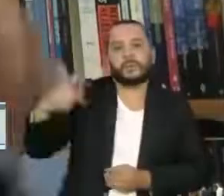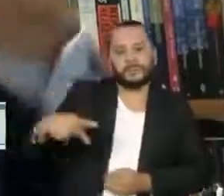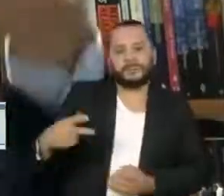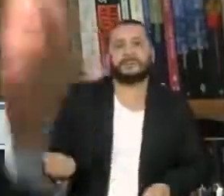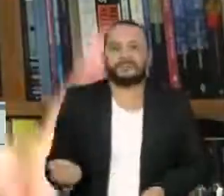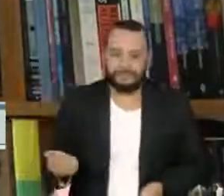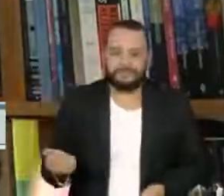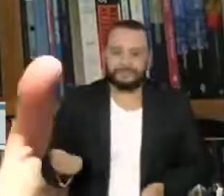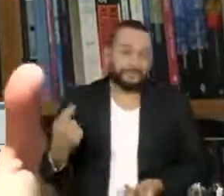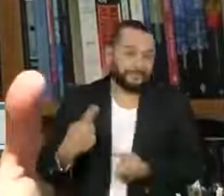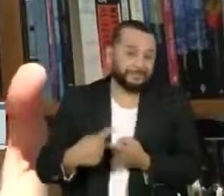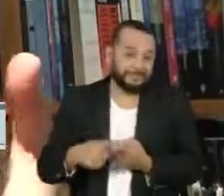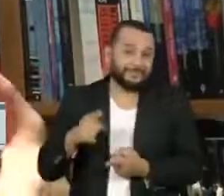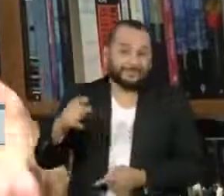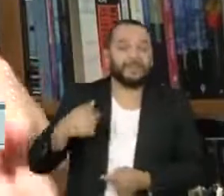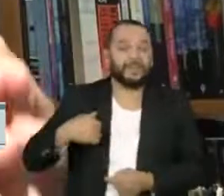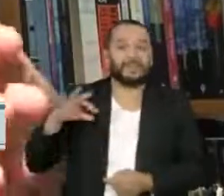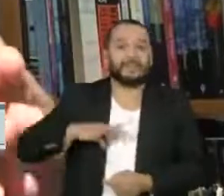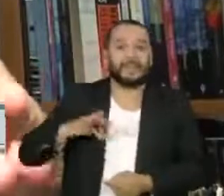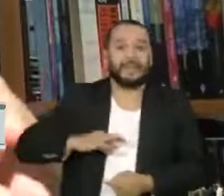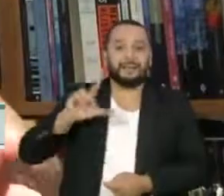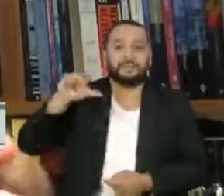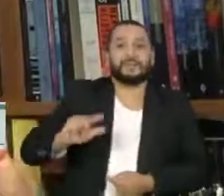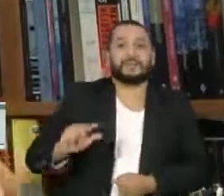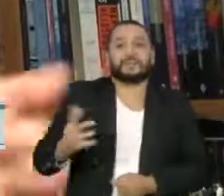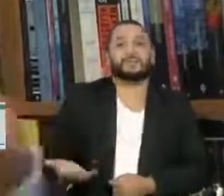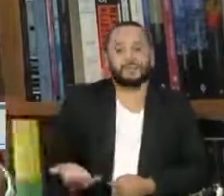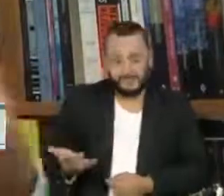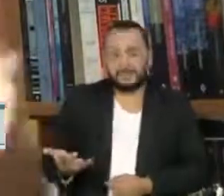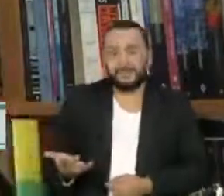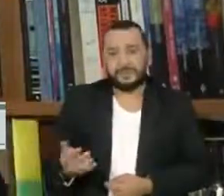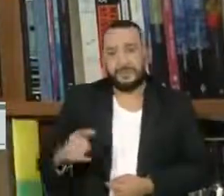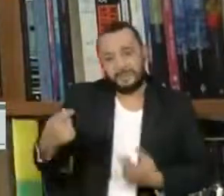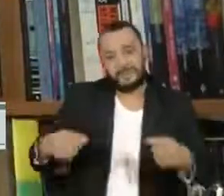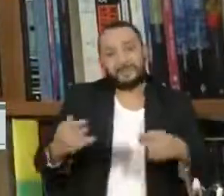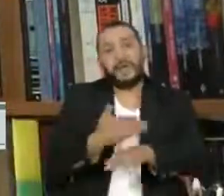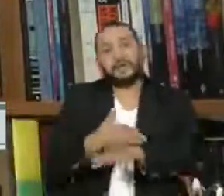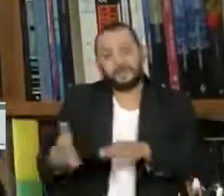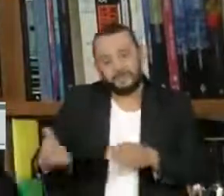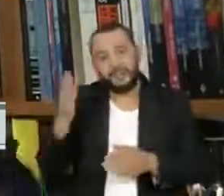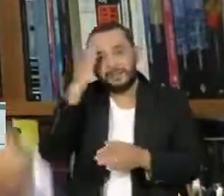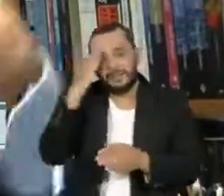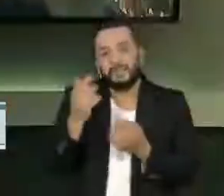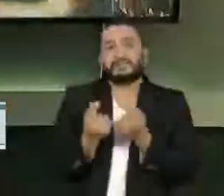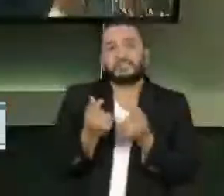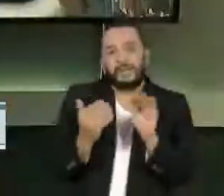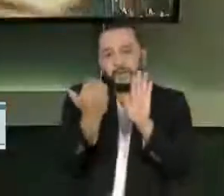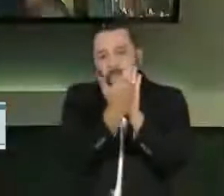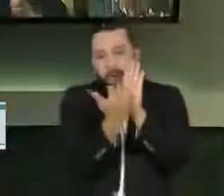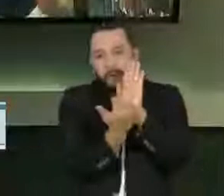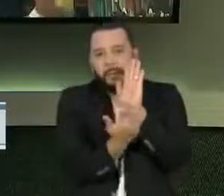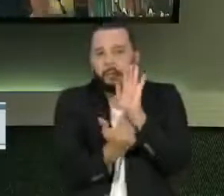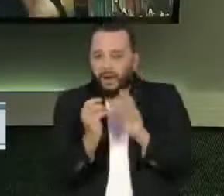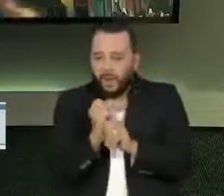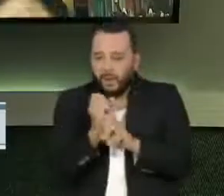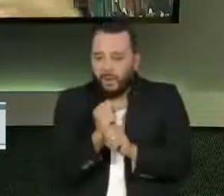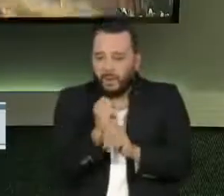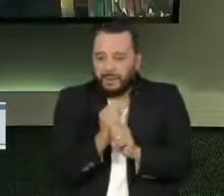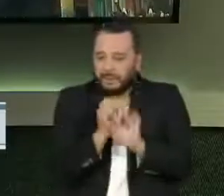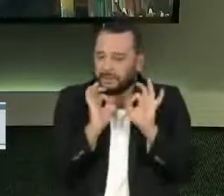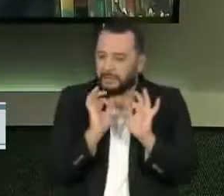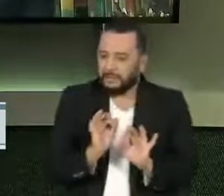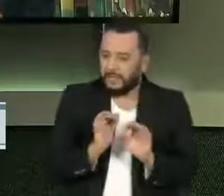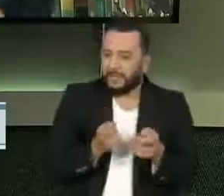está recebendo menos do que recebia quando estava na ativa e saber lidar com o dinheiro antes de partir para um